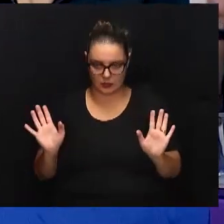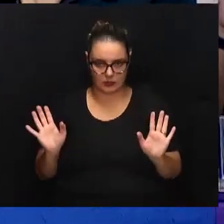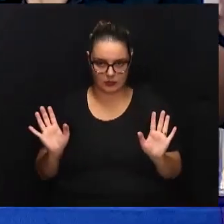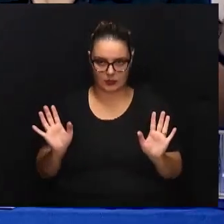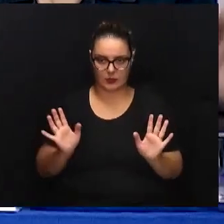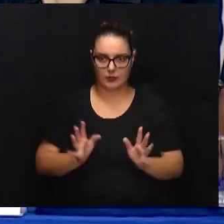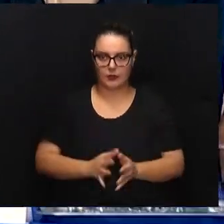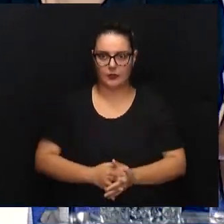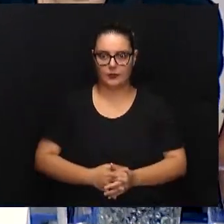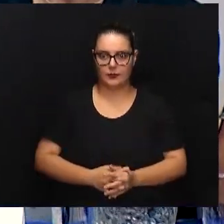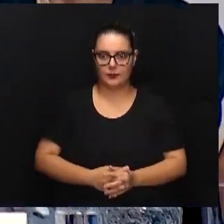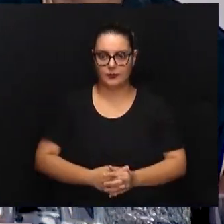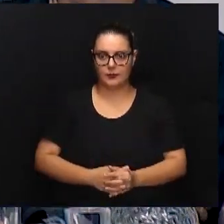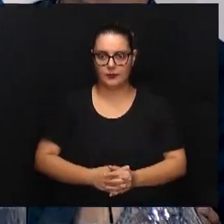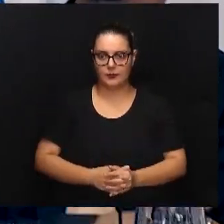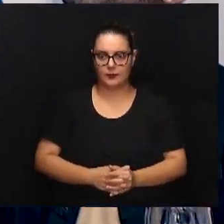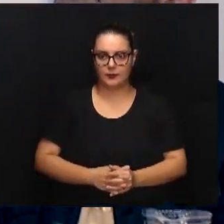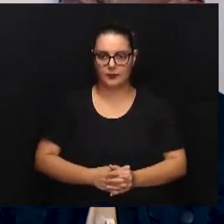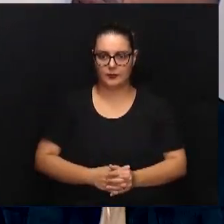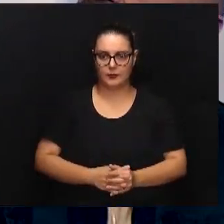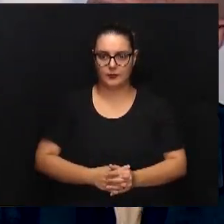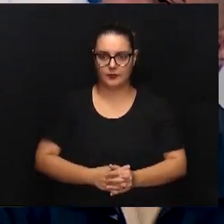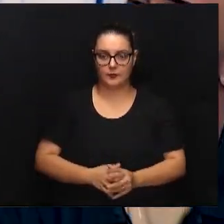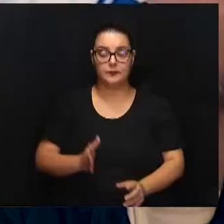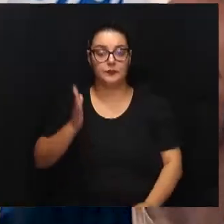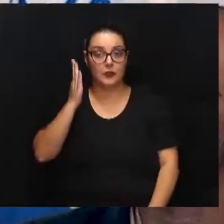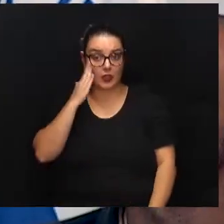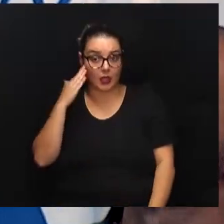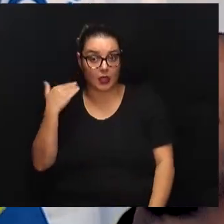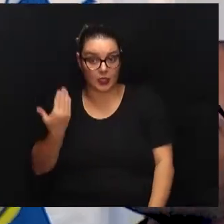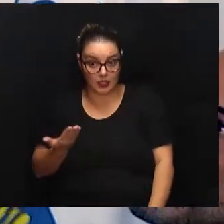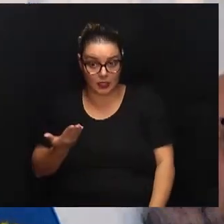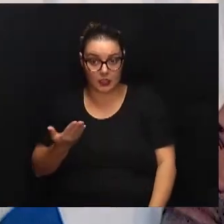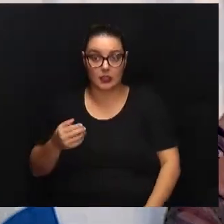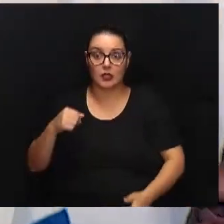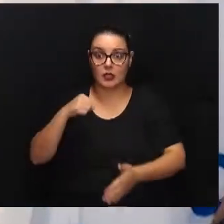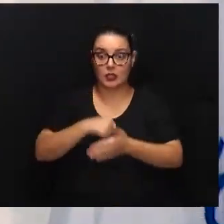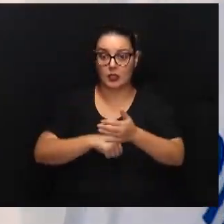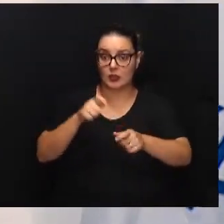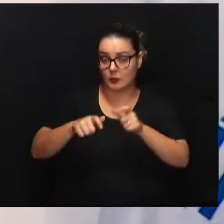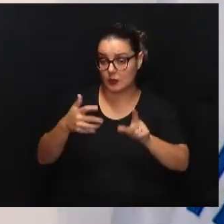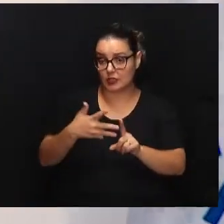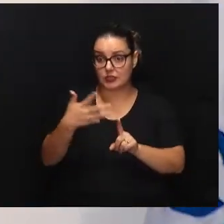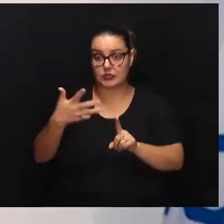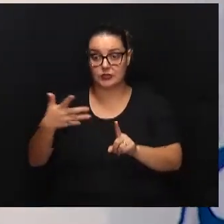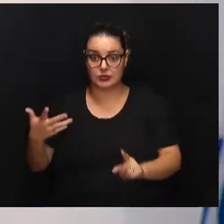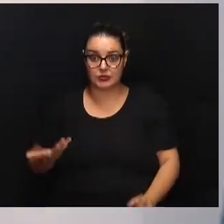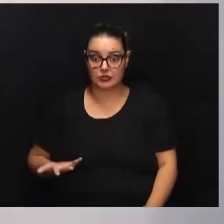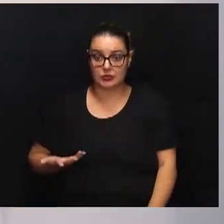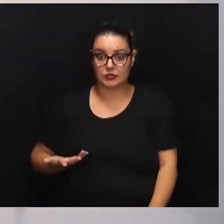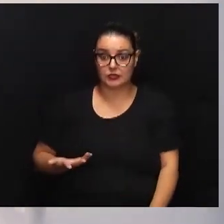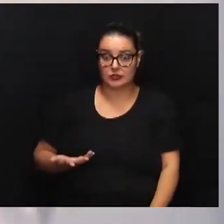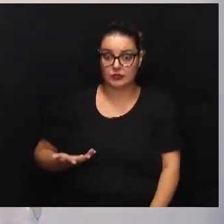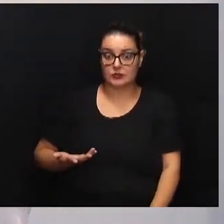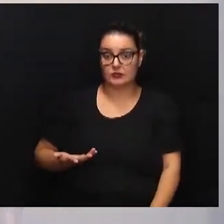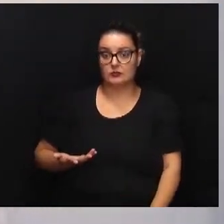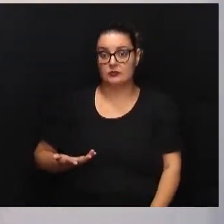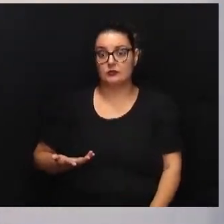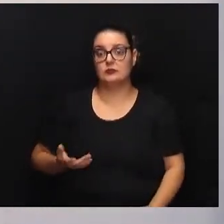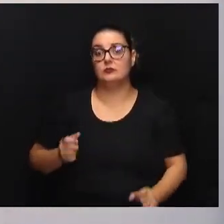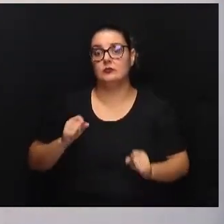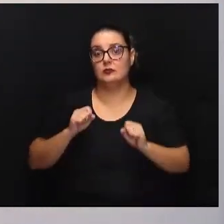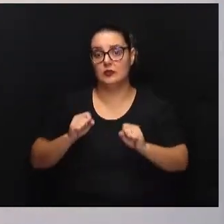É entender que a luta de pessoas LGBTs pode ser um fio transversal para se entender a história de lutas da classe